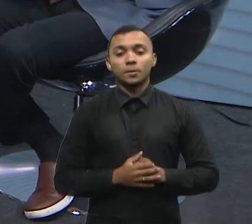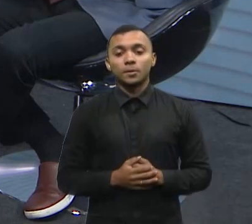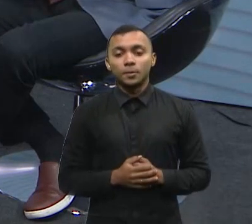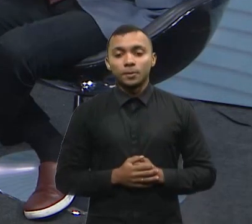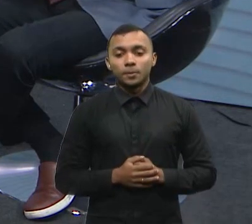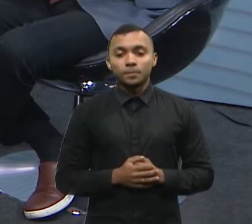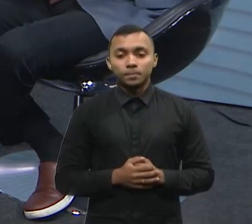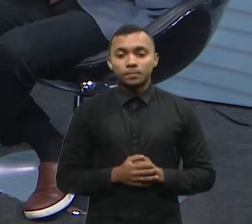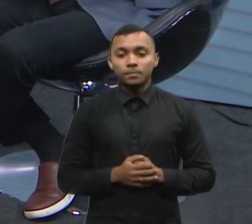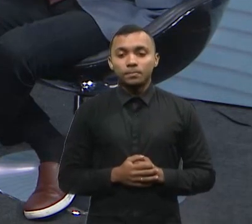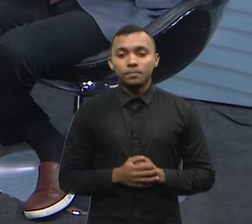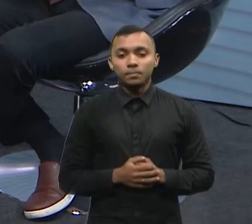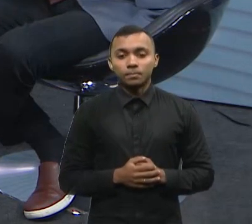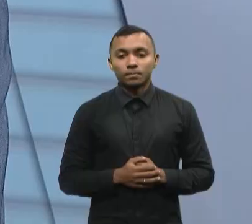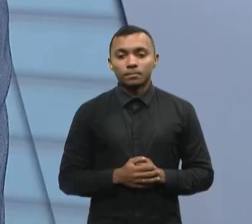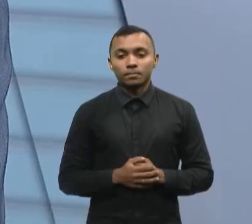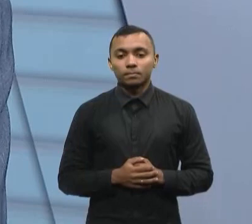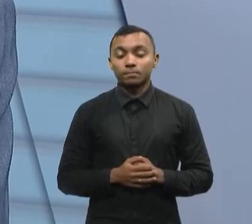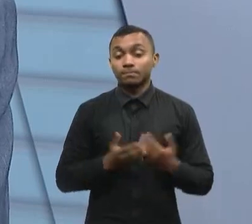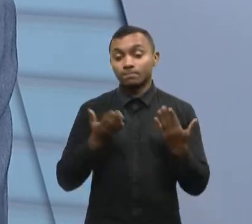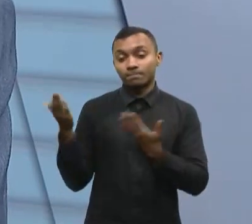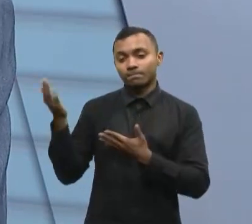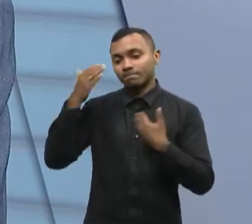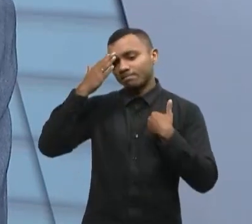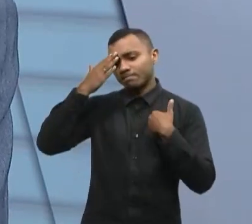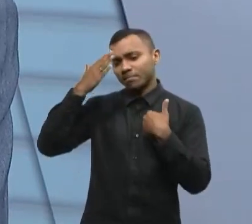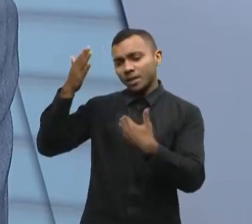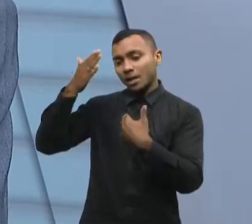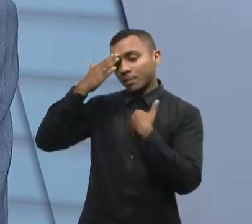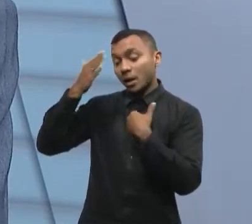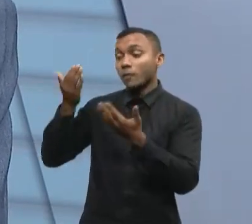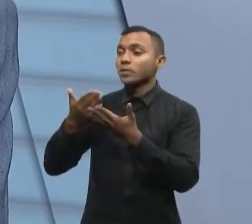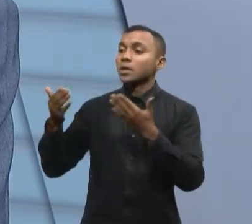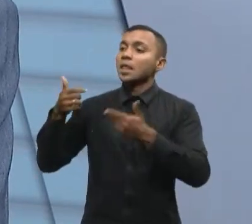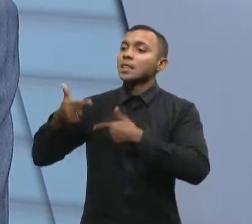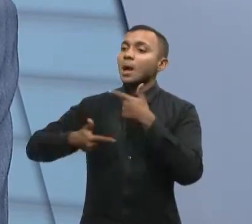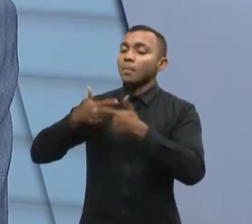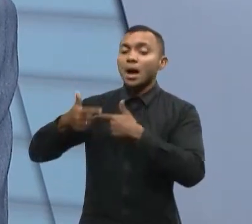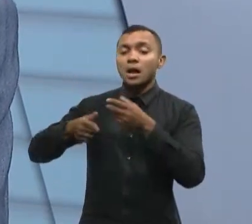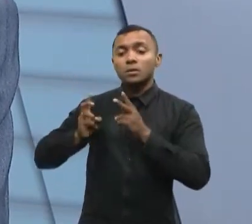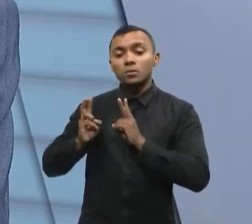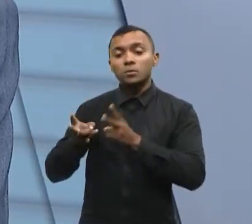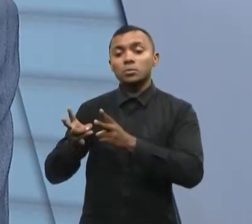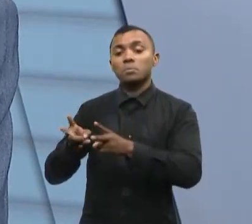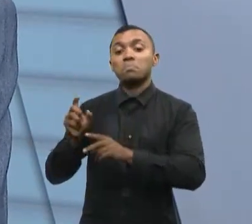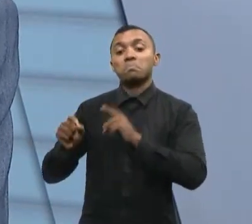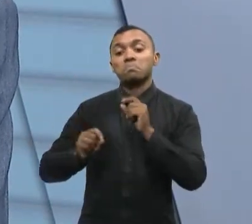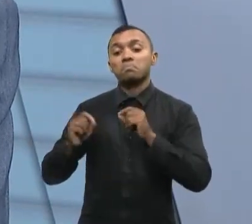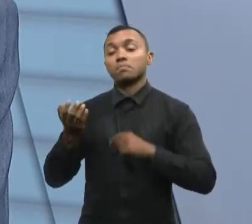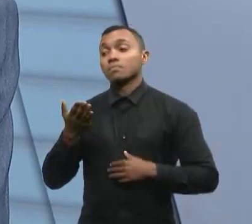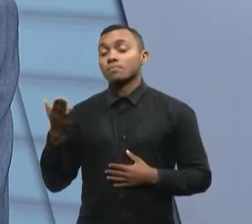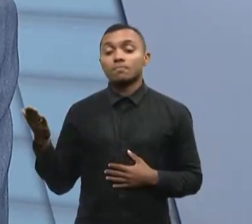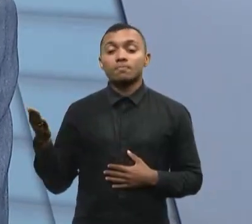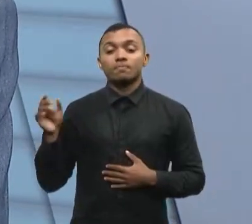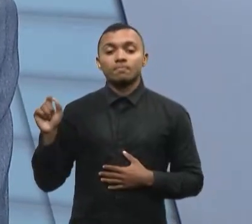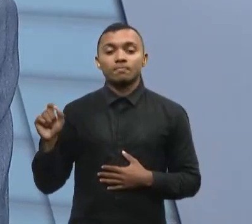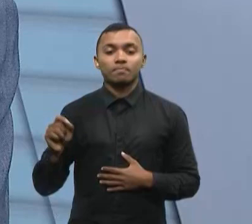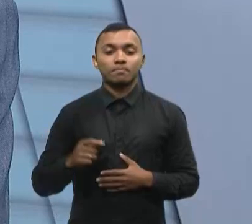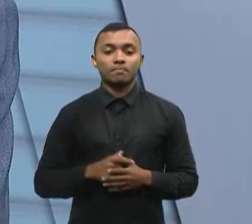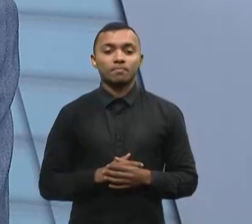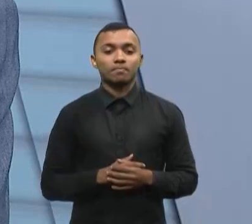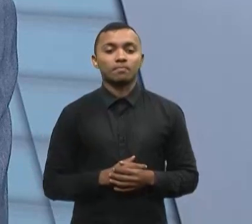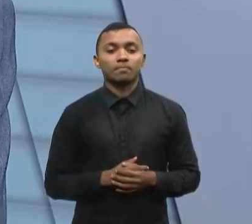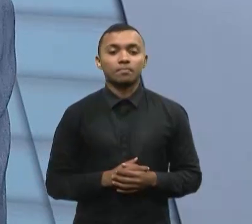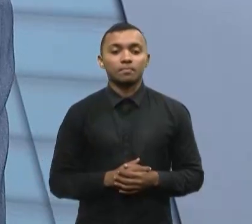Legal. André Manganelli e Renata Soares, eu queria agradecer. Nesse trabalho que vocês fazem continuamente, vocês fazem, digamos